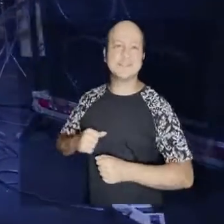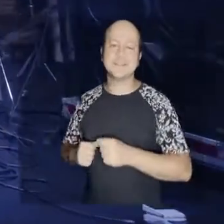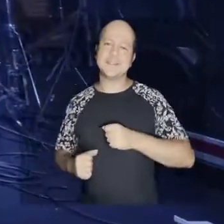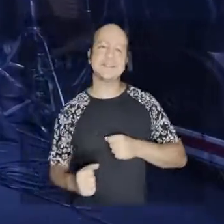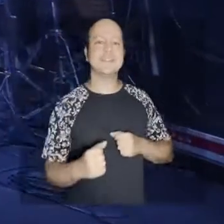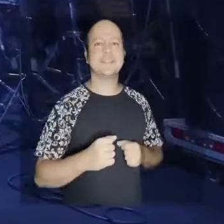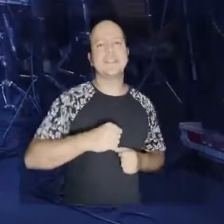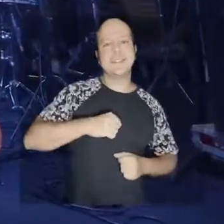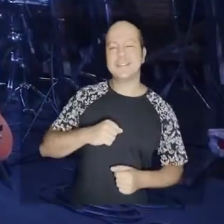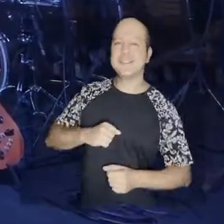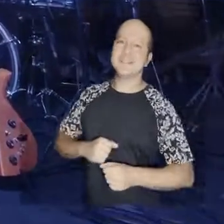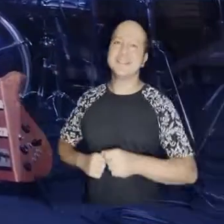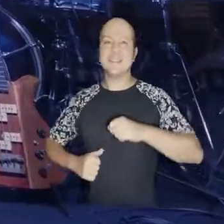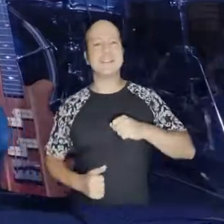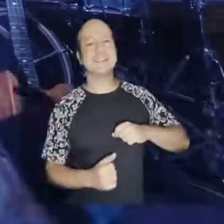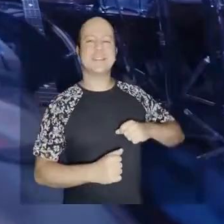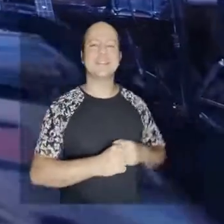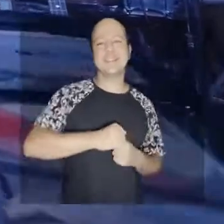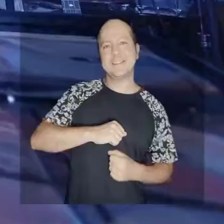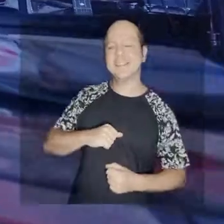faz interpretação em libras.